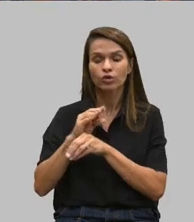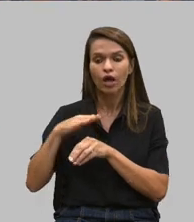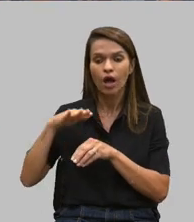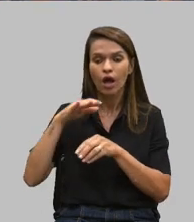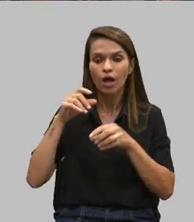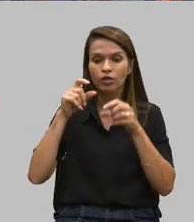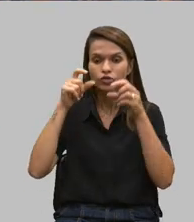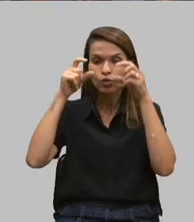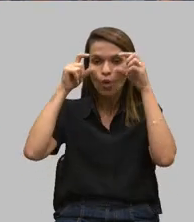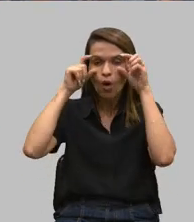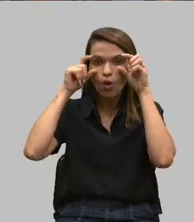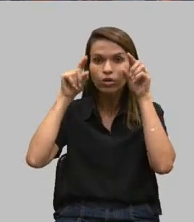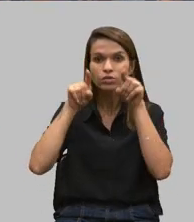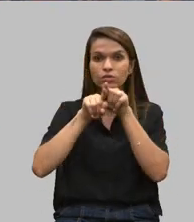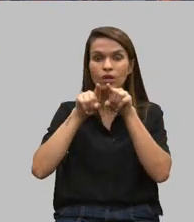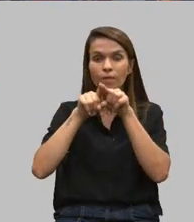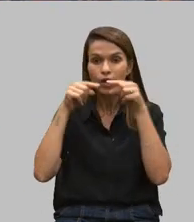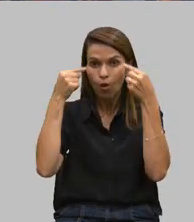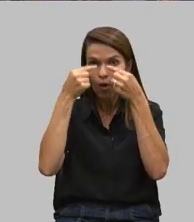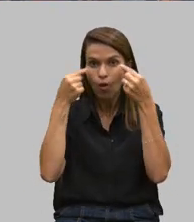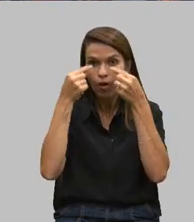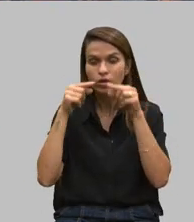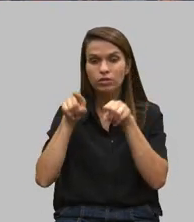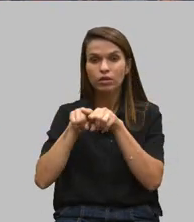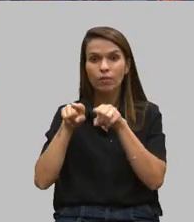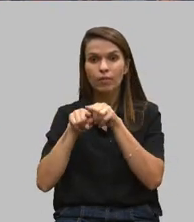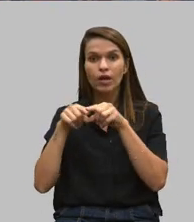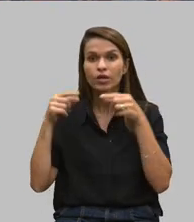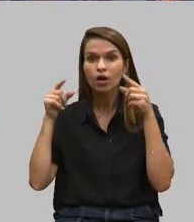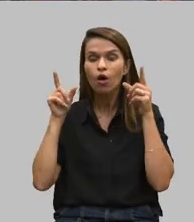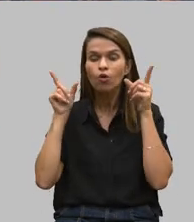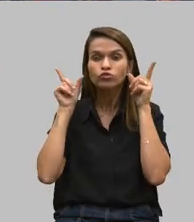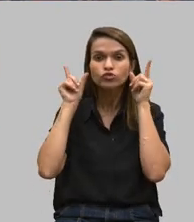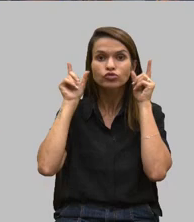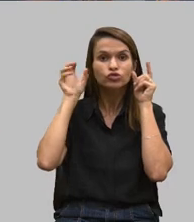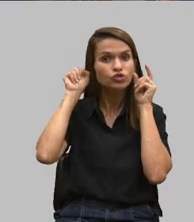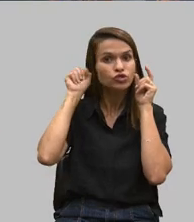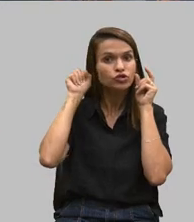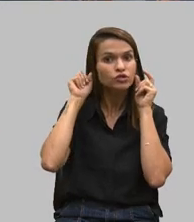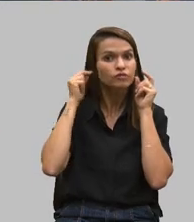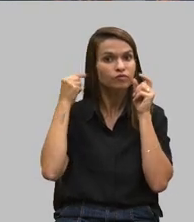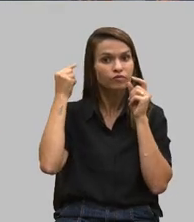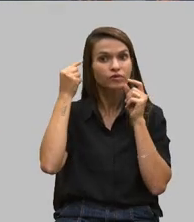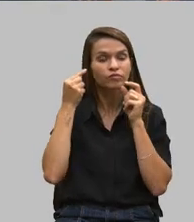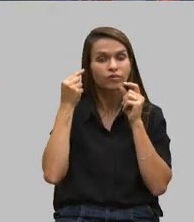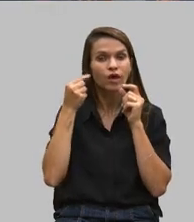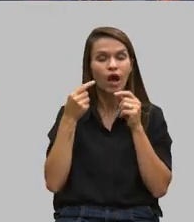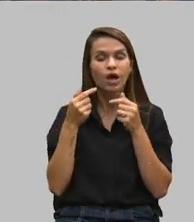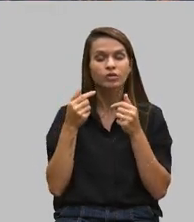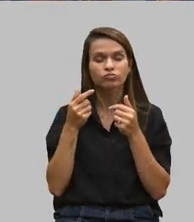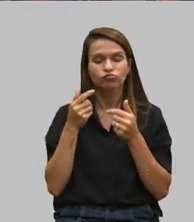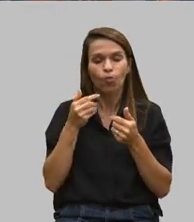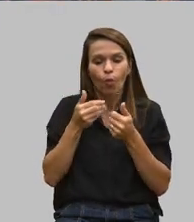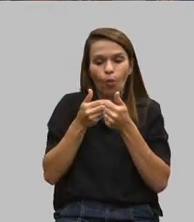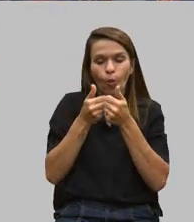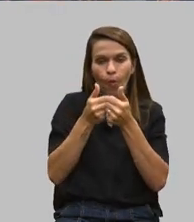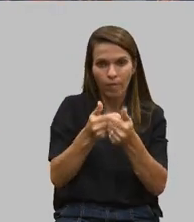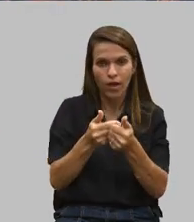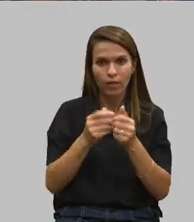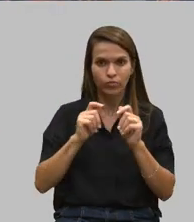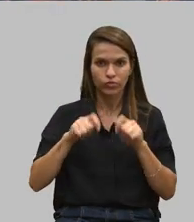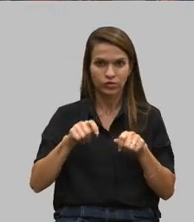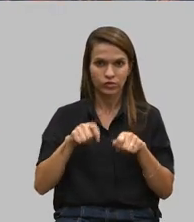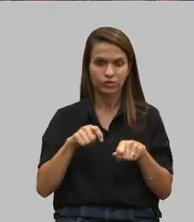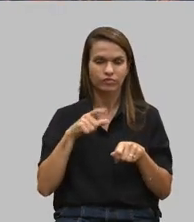auditiva a gente Garanta o tratamento definitivo e acompanhamento eh a gente apesar de de falar